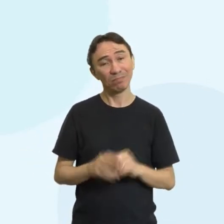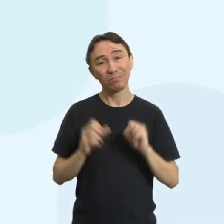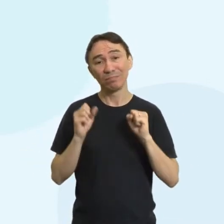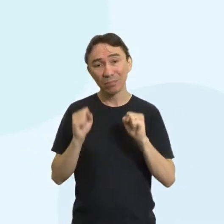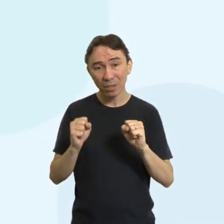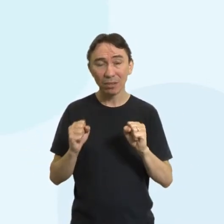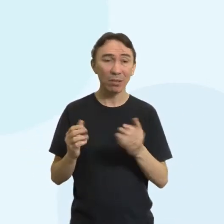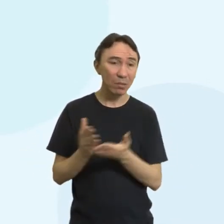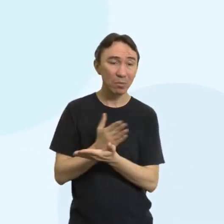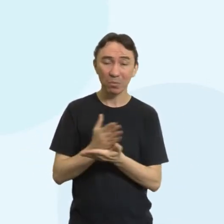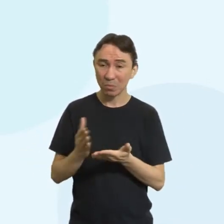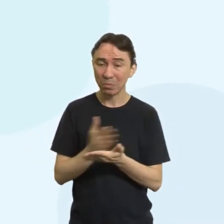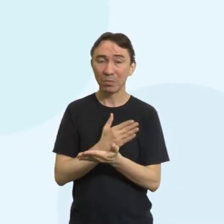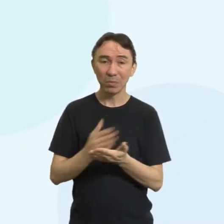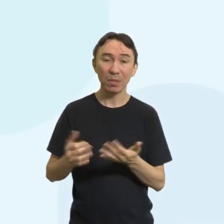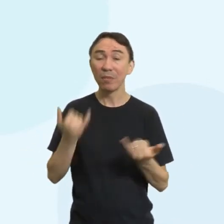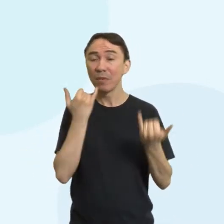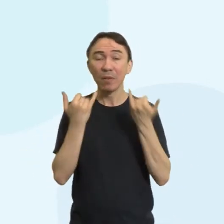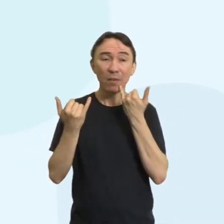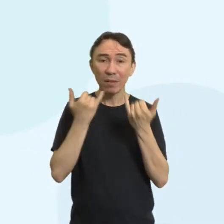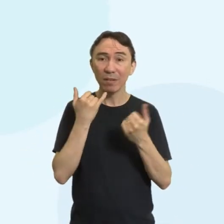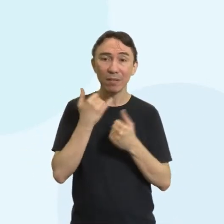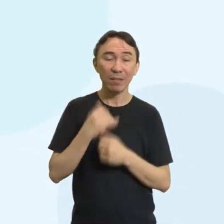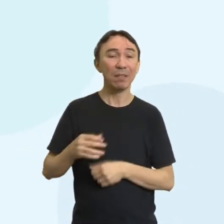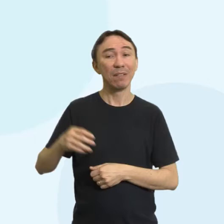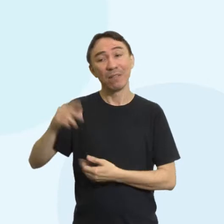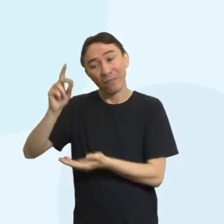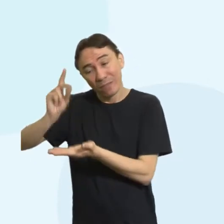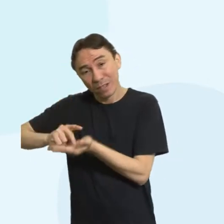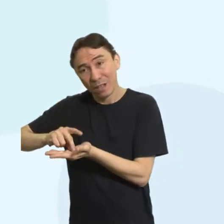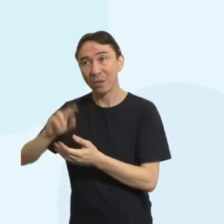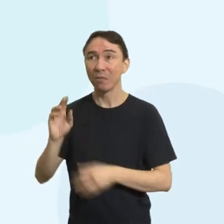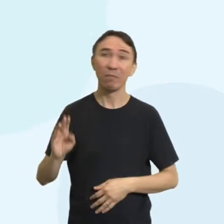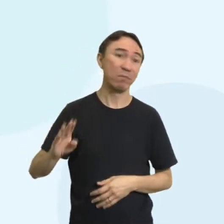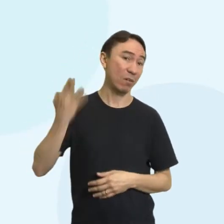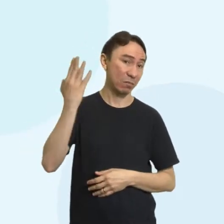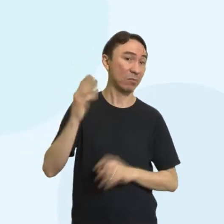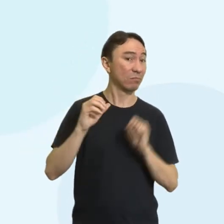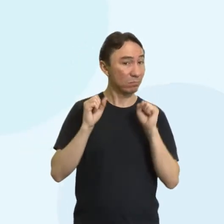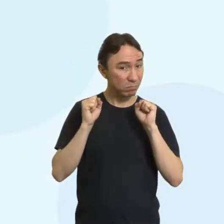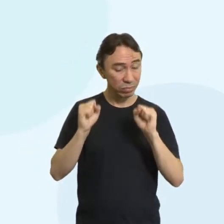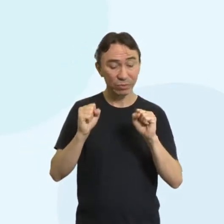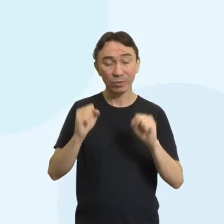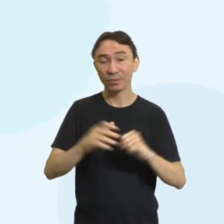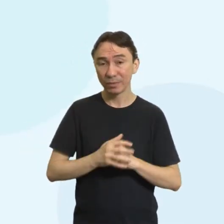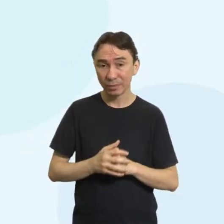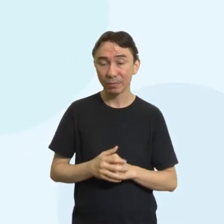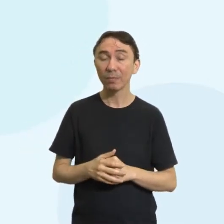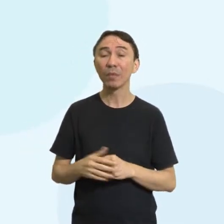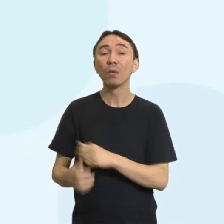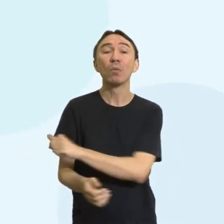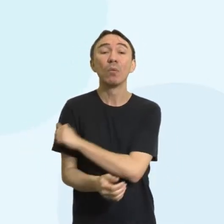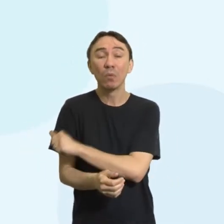informações veiculadas sejam verdadeiras ou falsas. E é importante que os estudantes construam seu